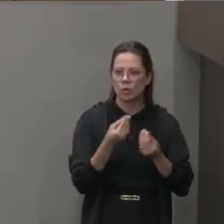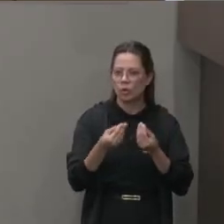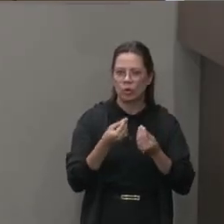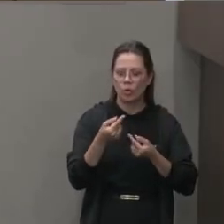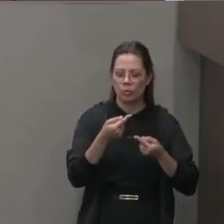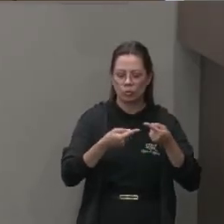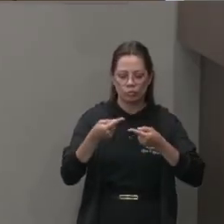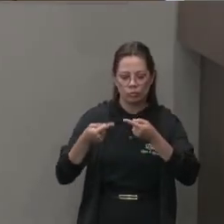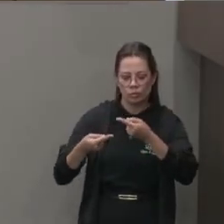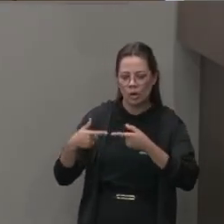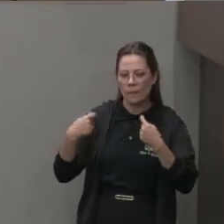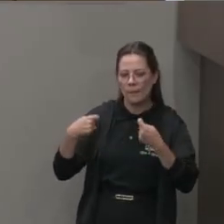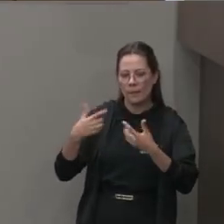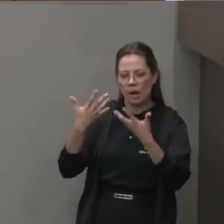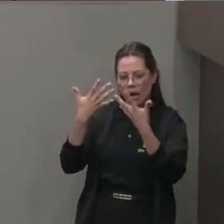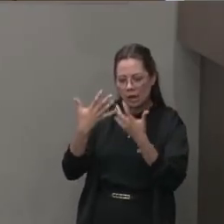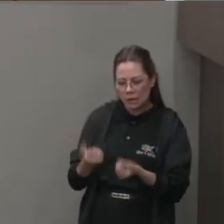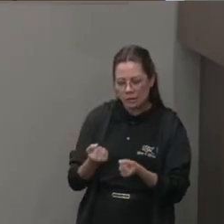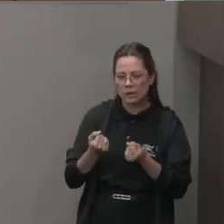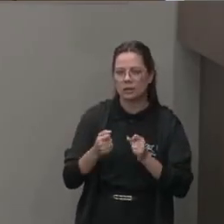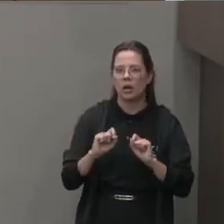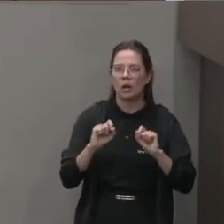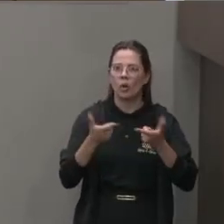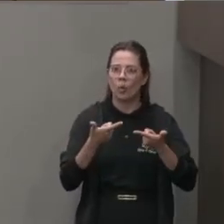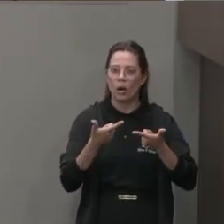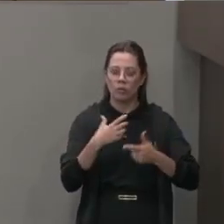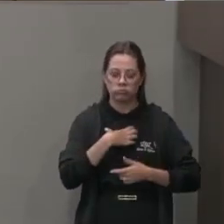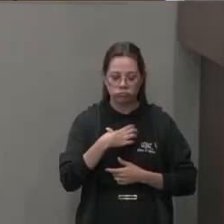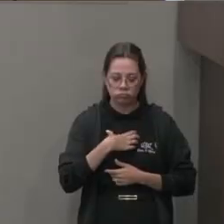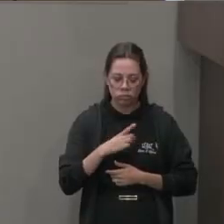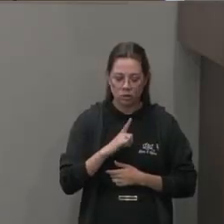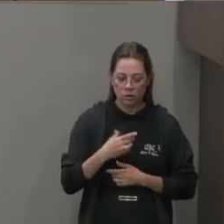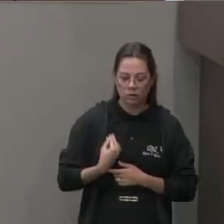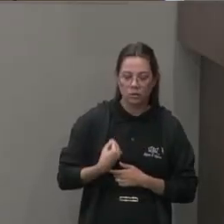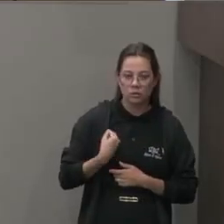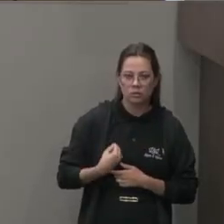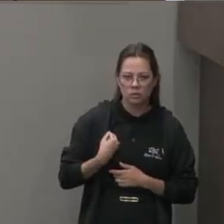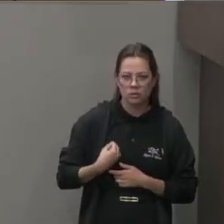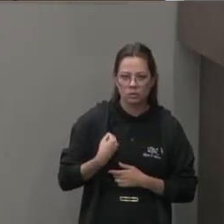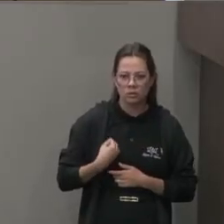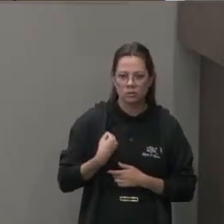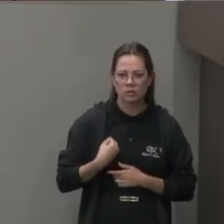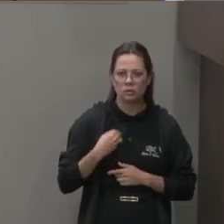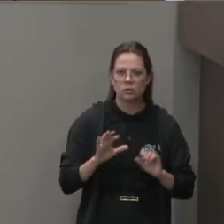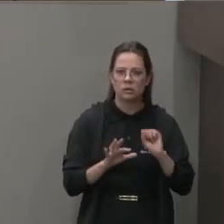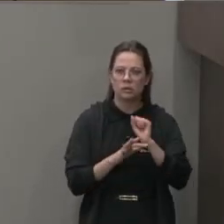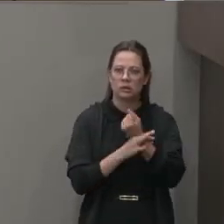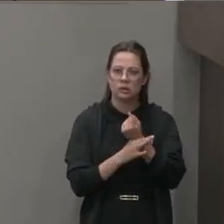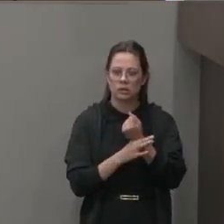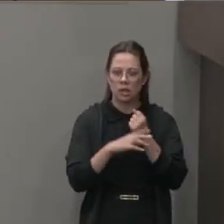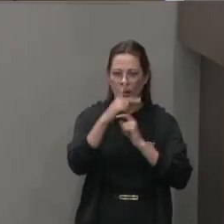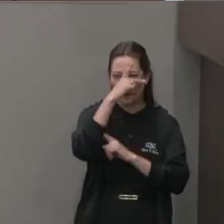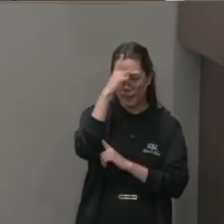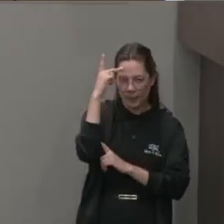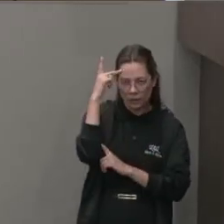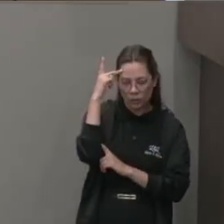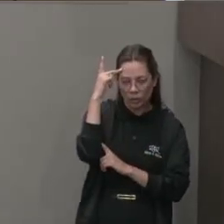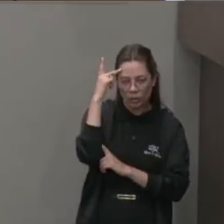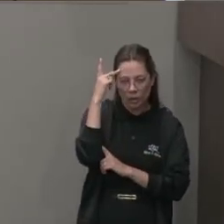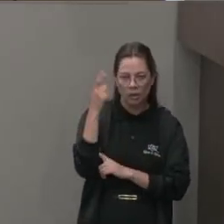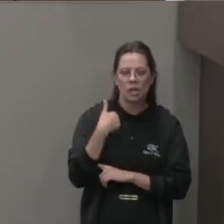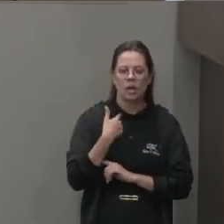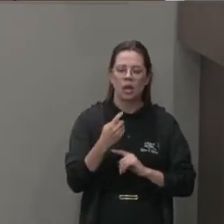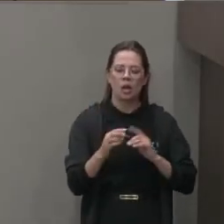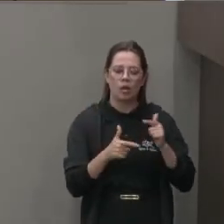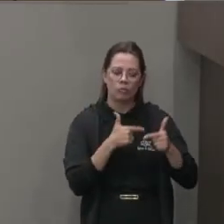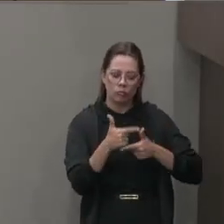que acatar qualquer procedimento que venha a dar segurança às pessoas, vereadora Marina. Eu